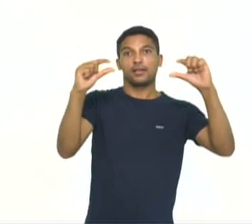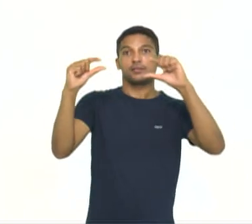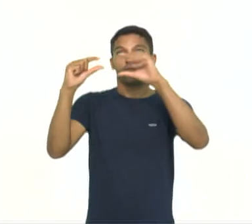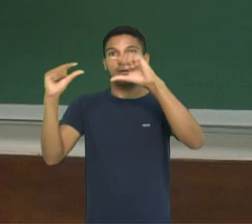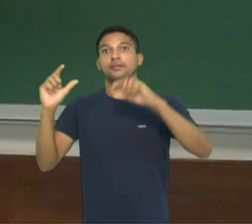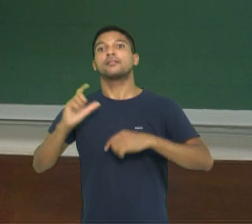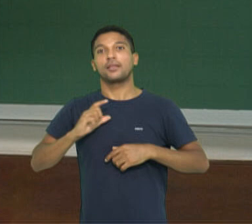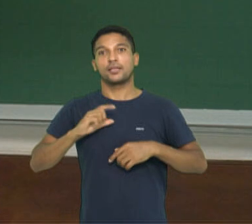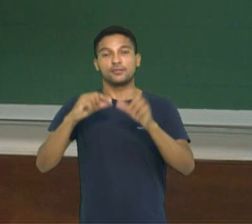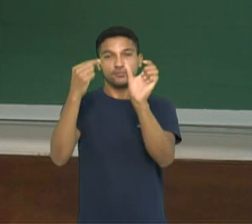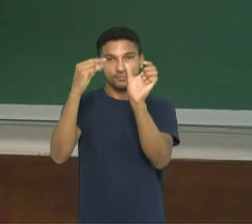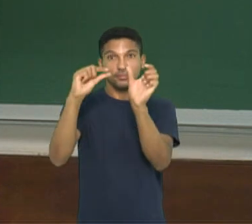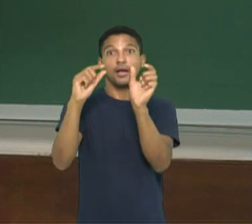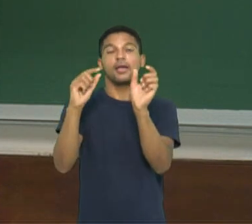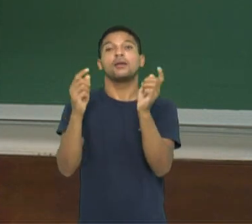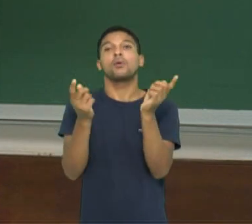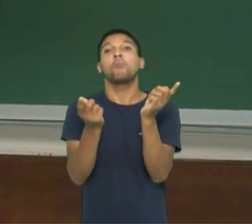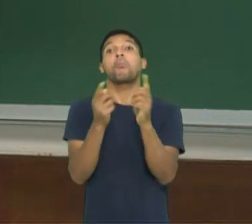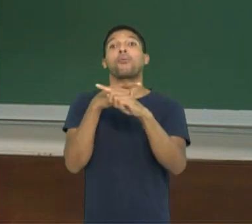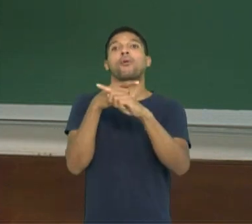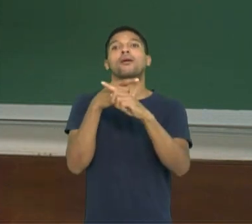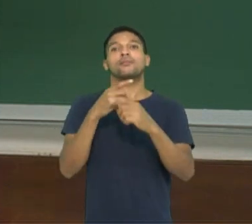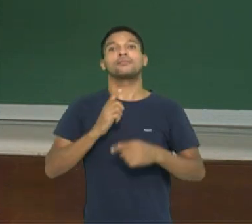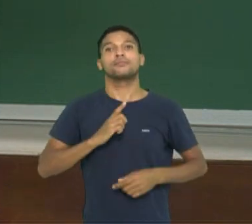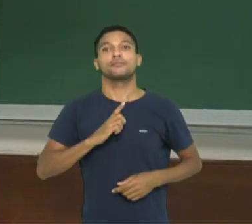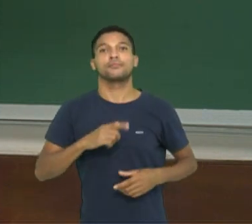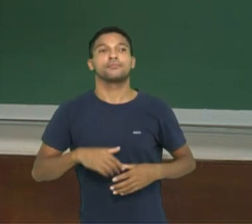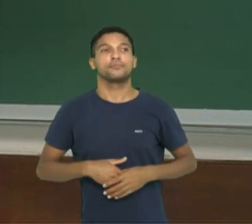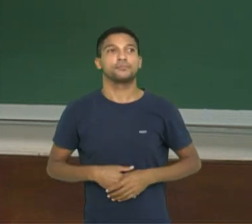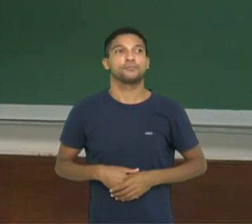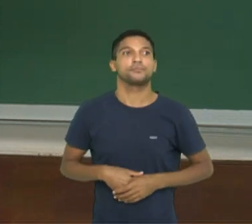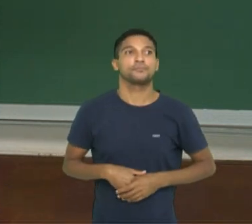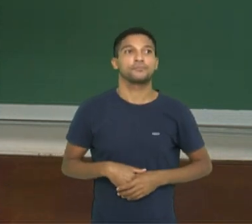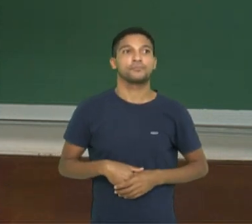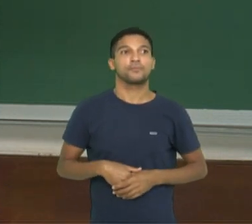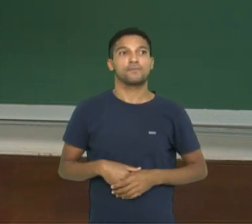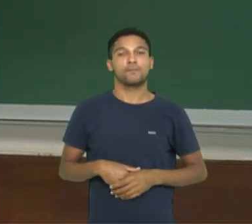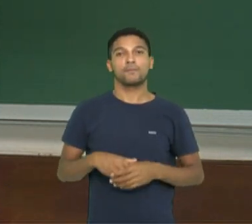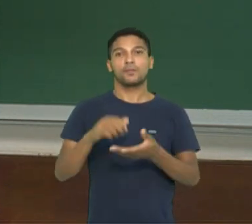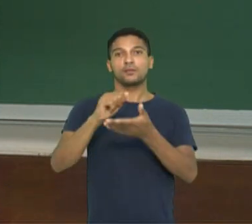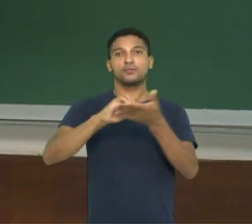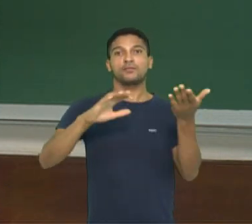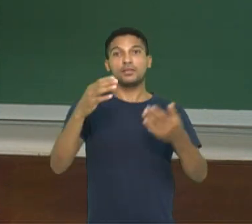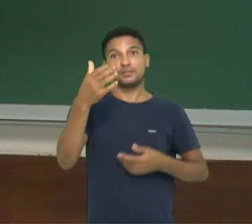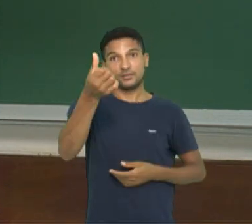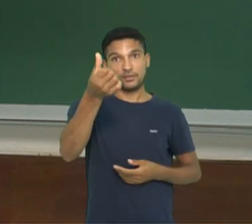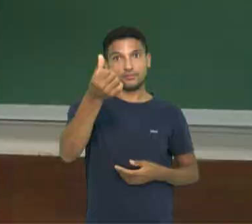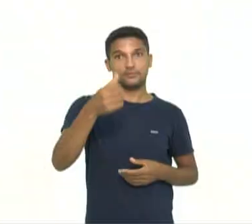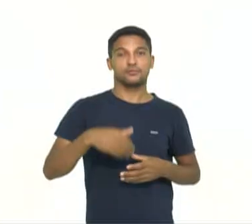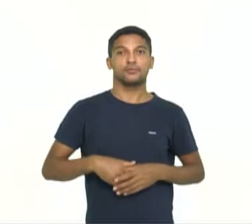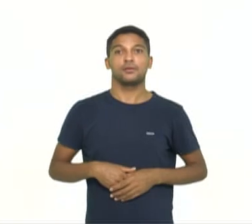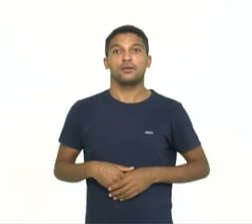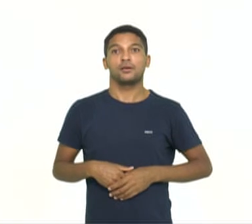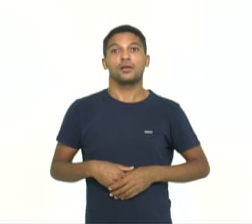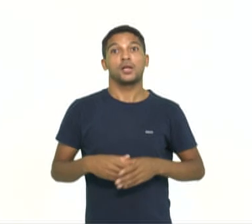da nossa aula de hoje, né? Eu vou solicitar que vocês assinalem a alternativa que contém conjunções